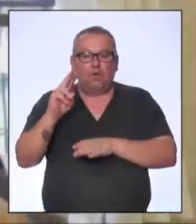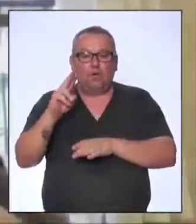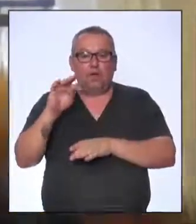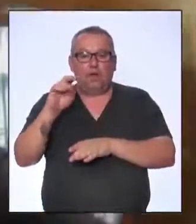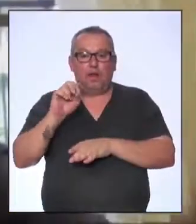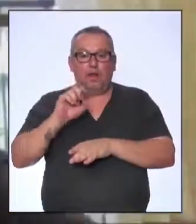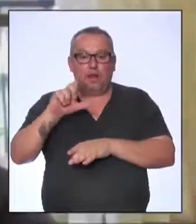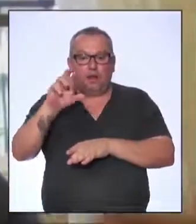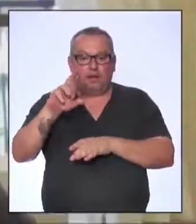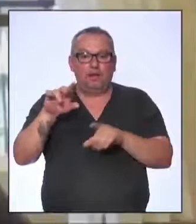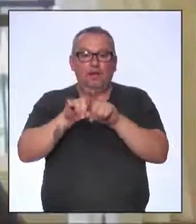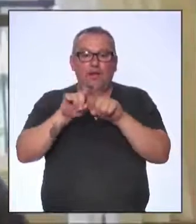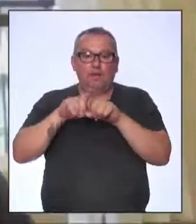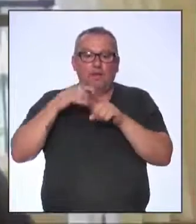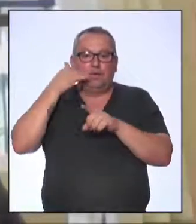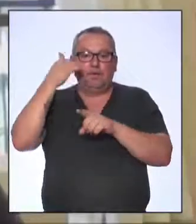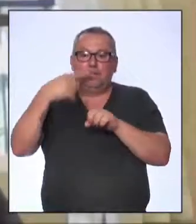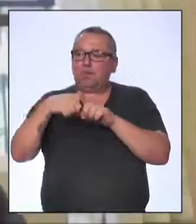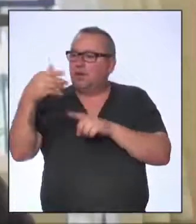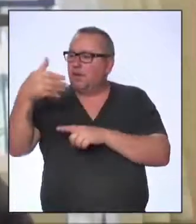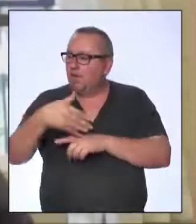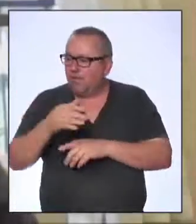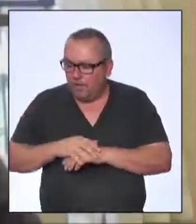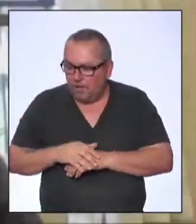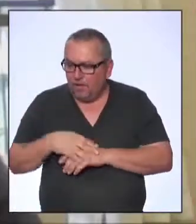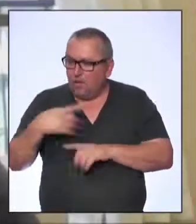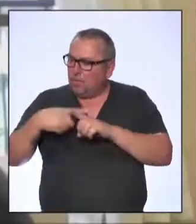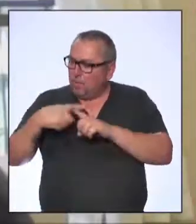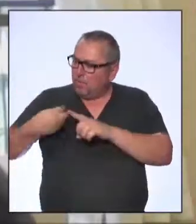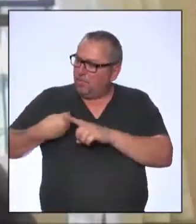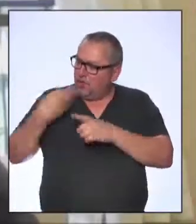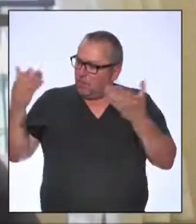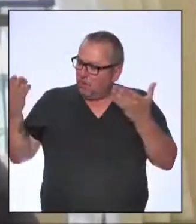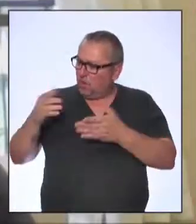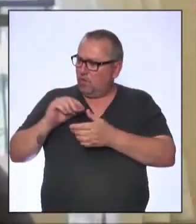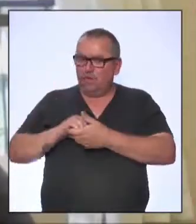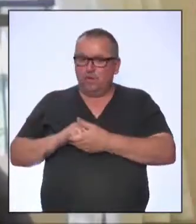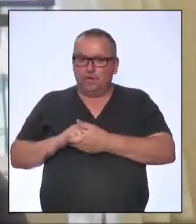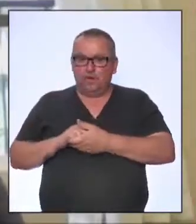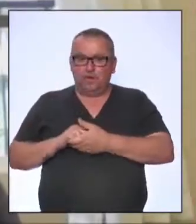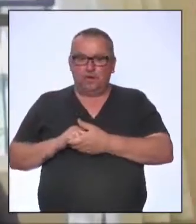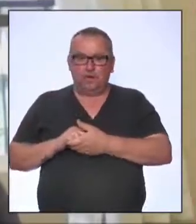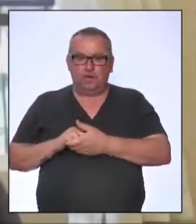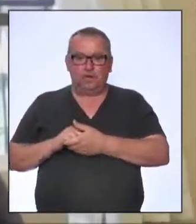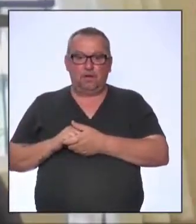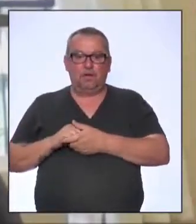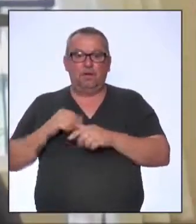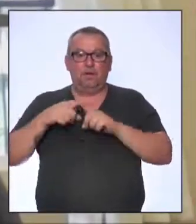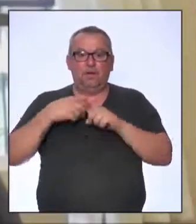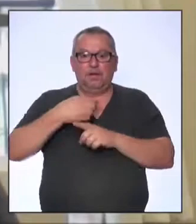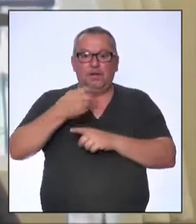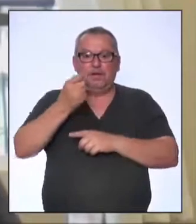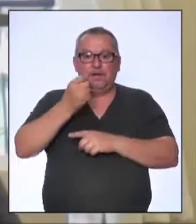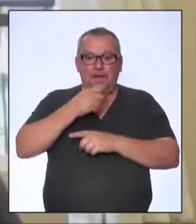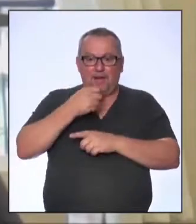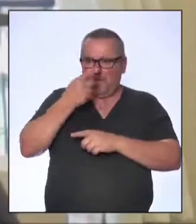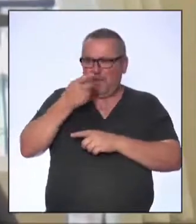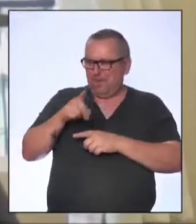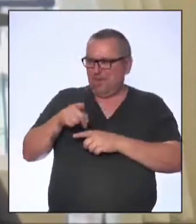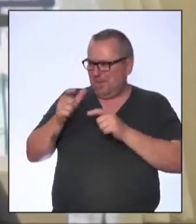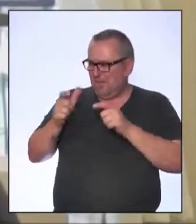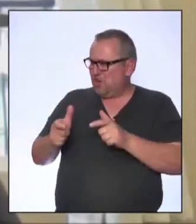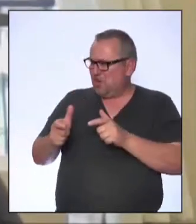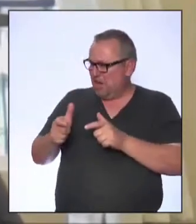gente faz a ligação, por que o senhor não veio, por que o senhor não está aqui hoje? Realmente, a gente acha, mas como vocês são chato.